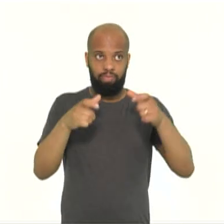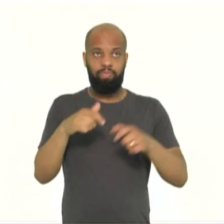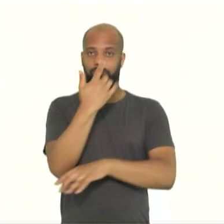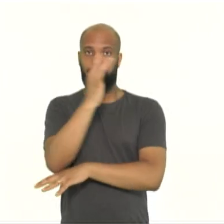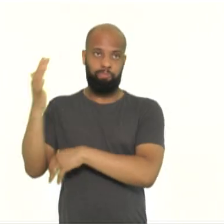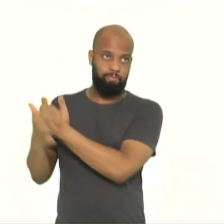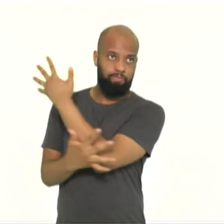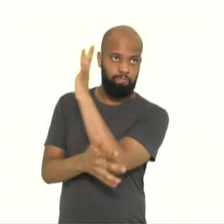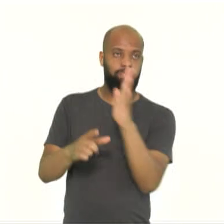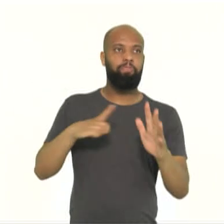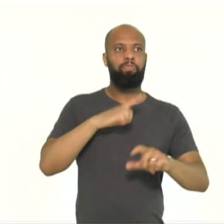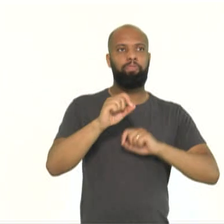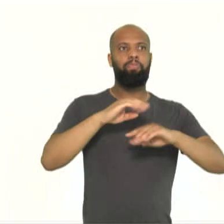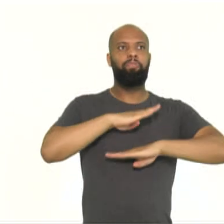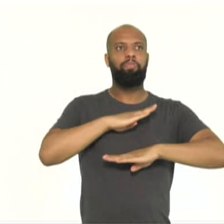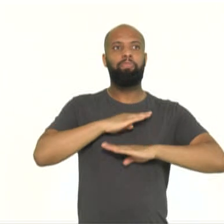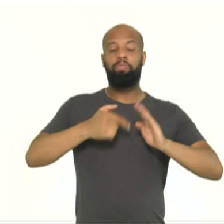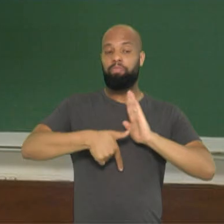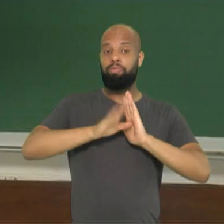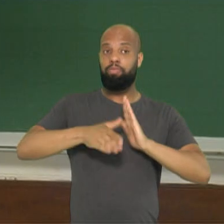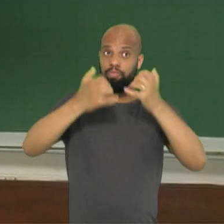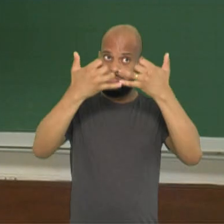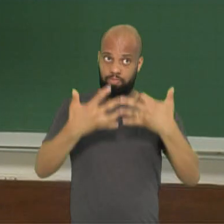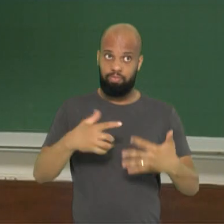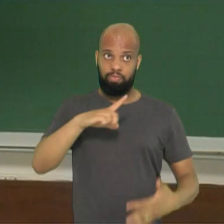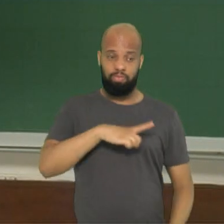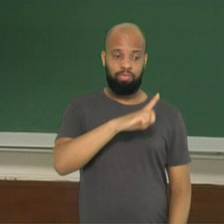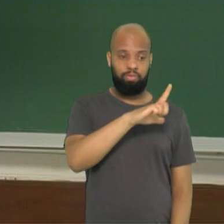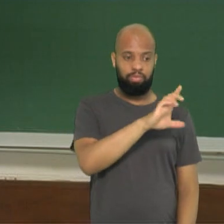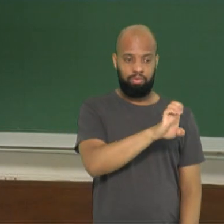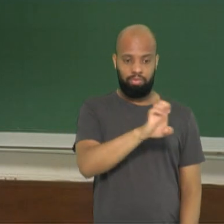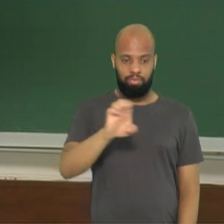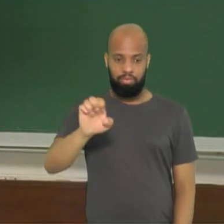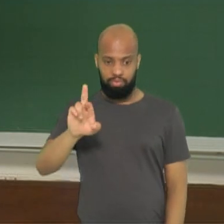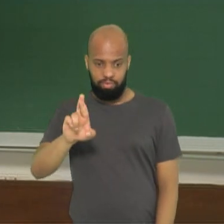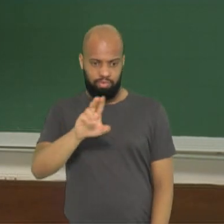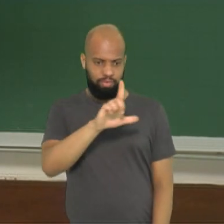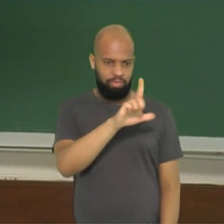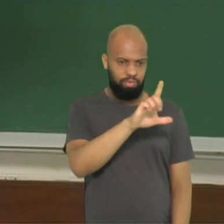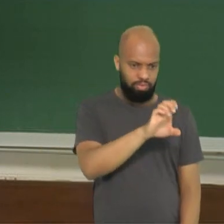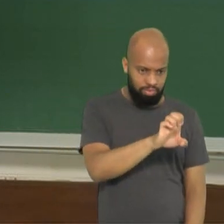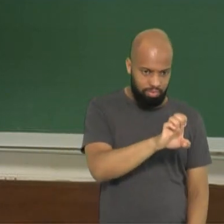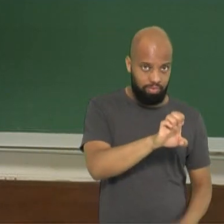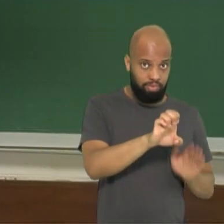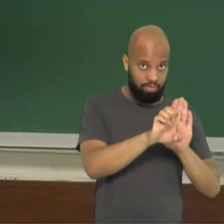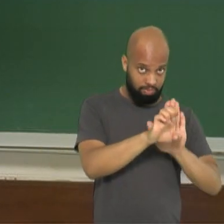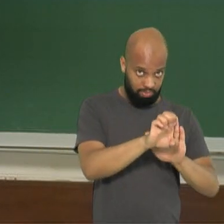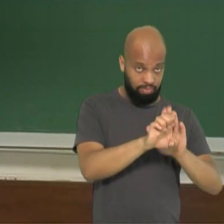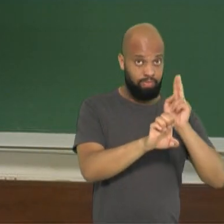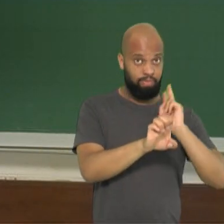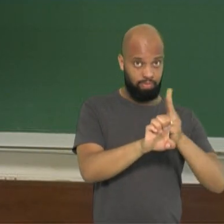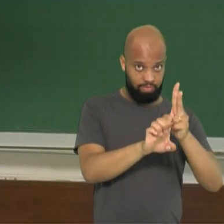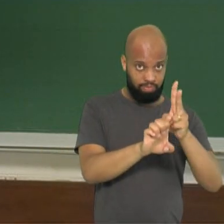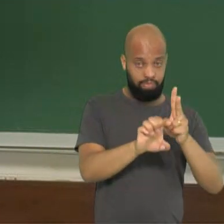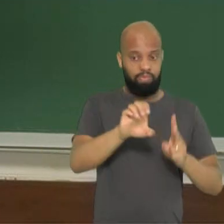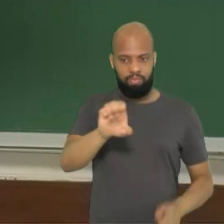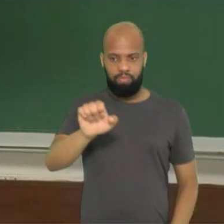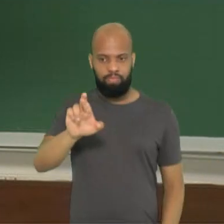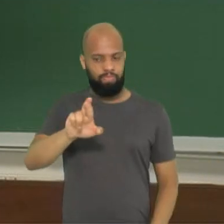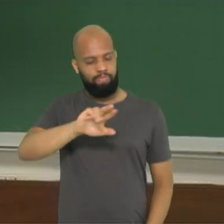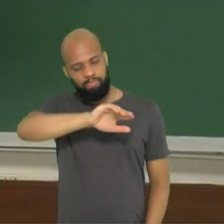aquela situação que nós acabamos de ver aqui anteriormente. Até tínhamos esse exemplo, né? O